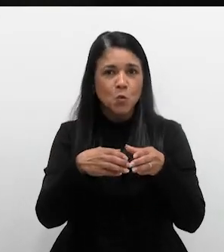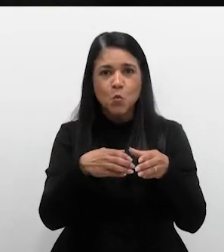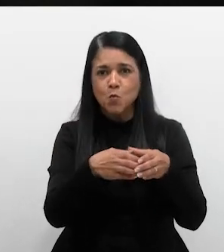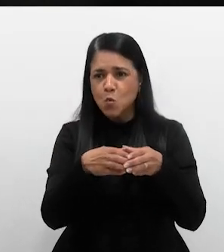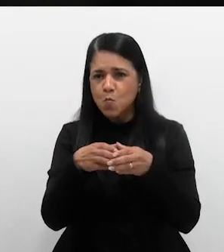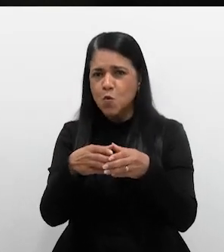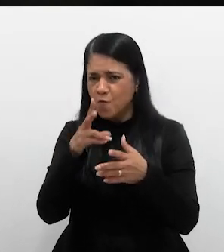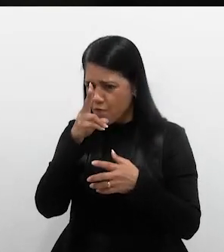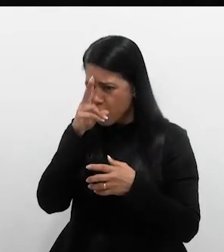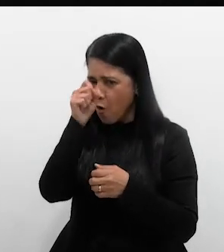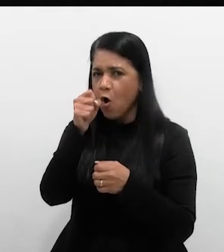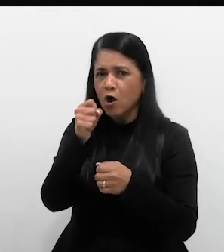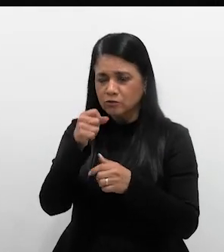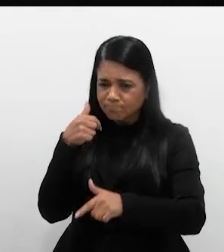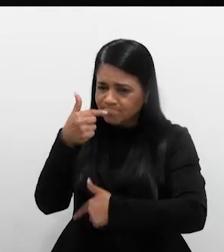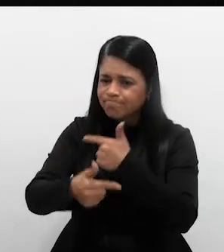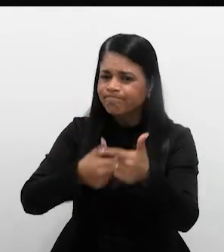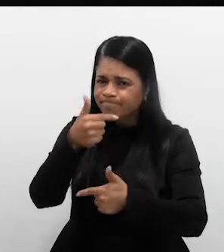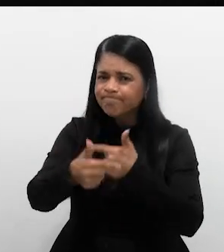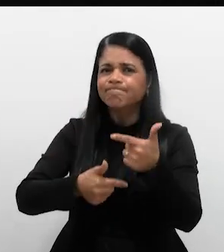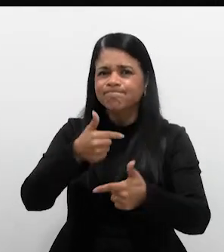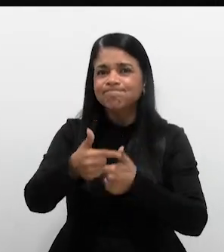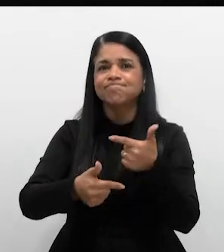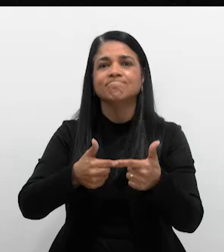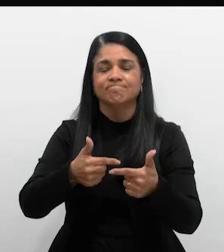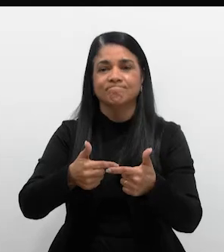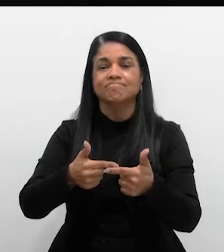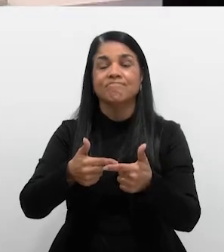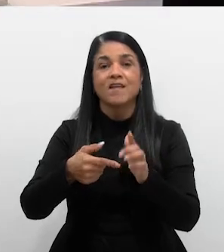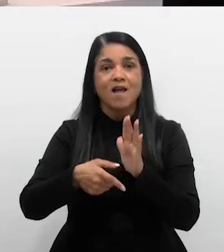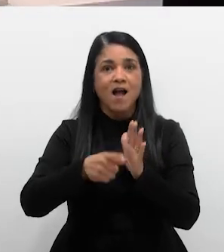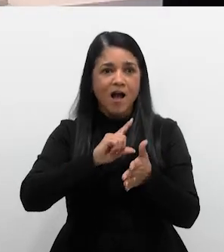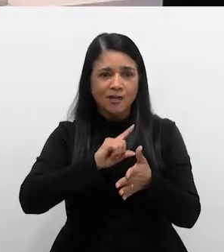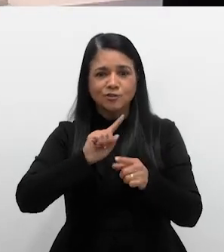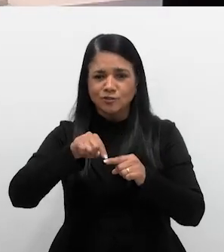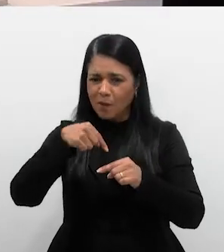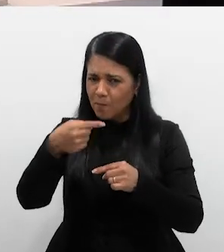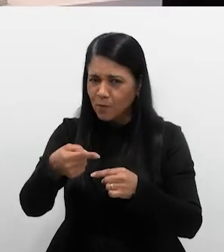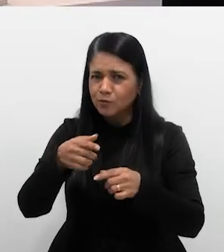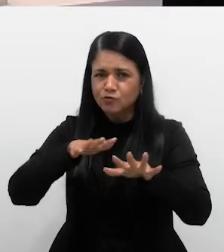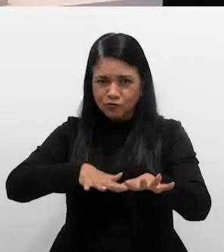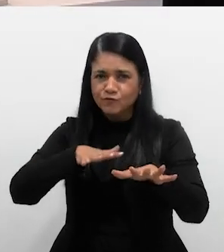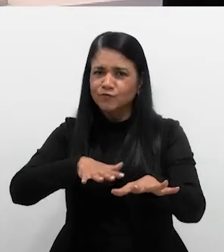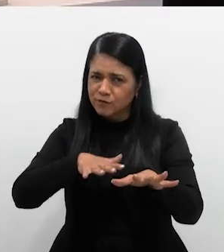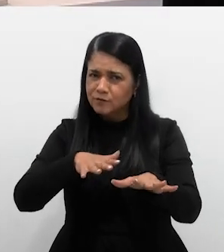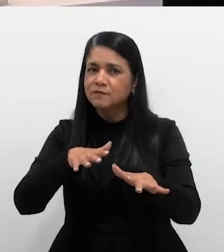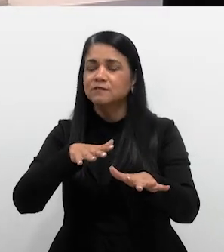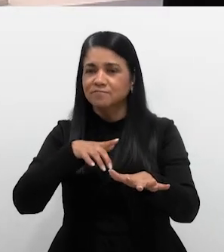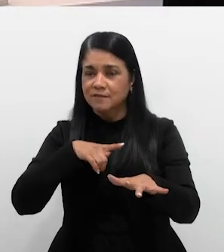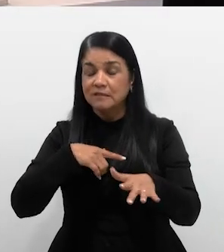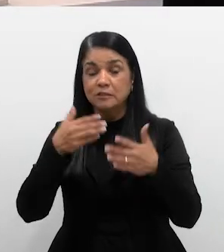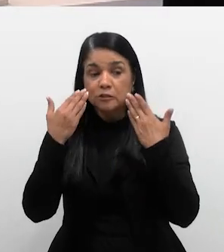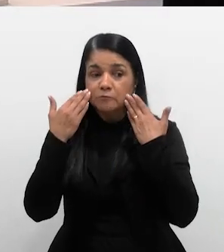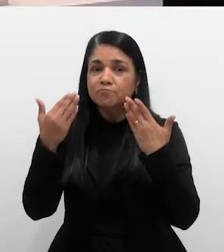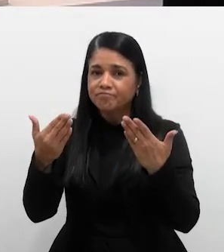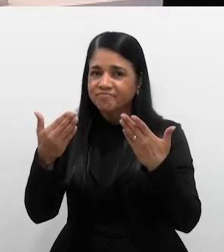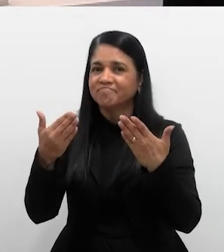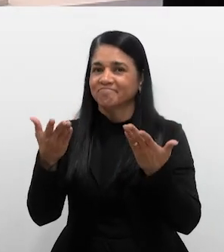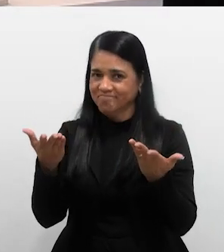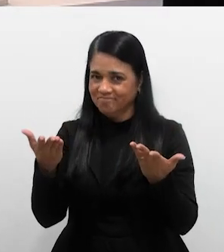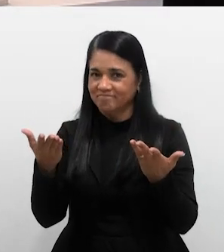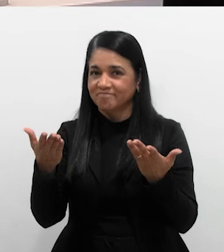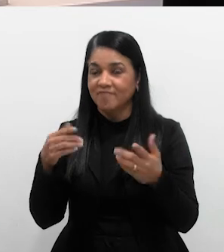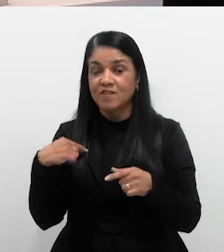muita bala do E seu vem dedo? muita bala, a gente sabe que vem muita bala. Vem antes, vem depois do desfile, a gente sabe, né? A gente está